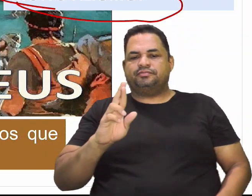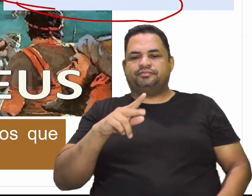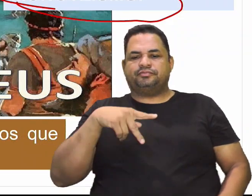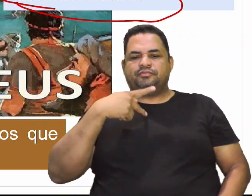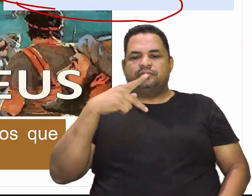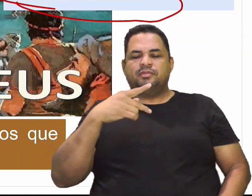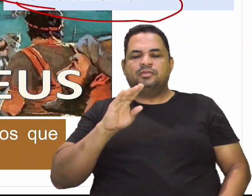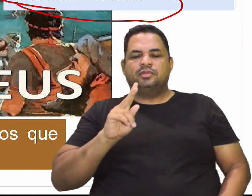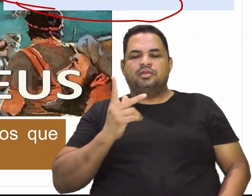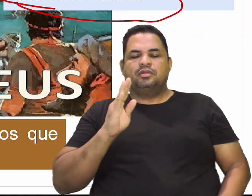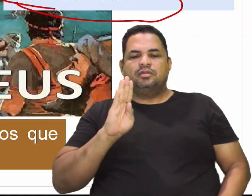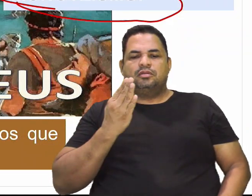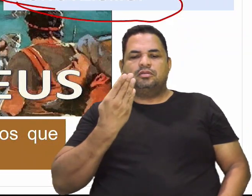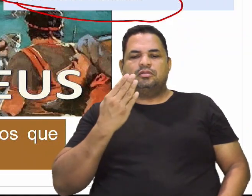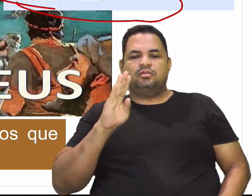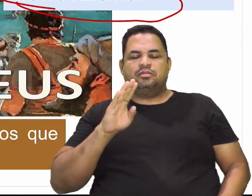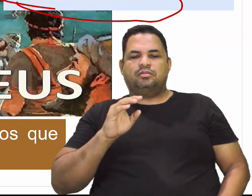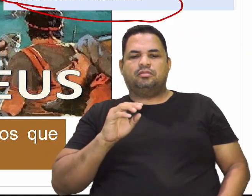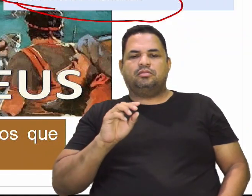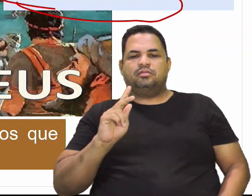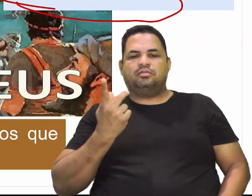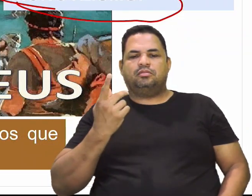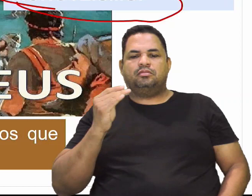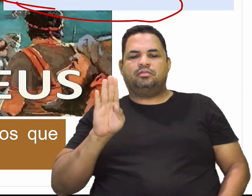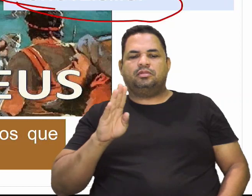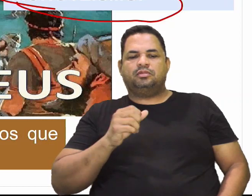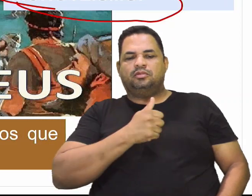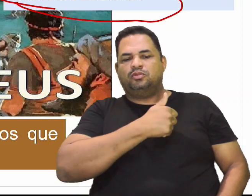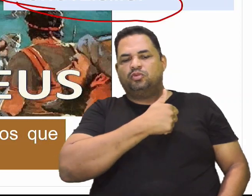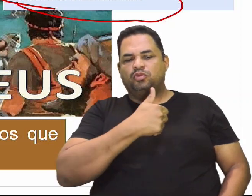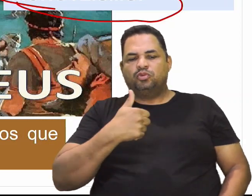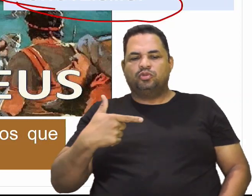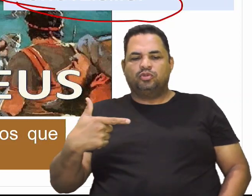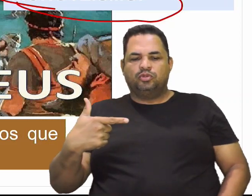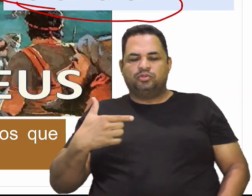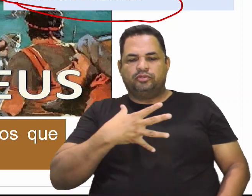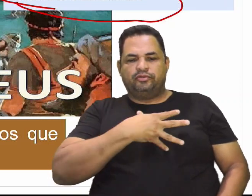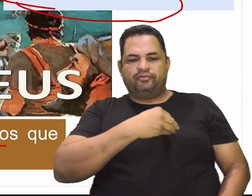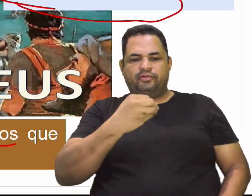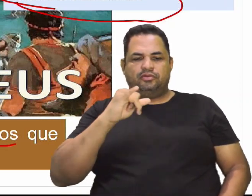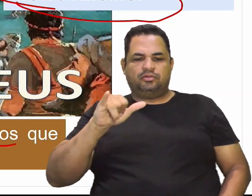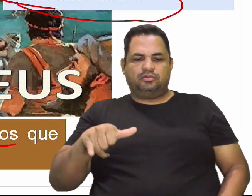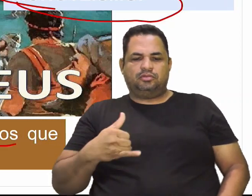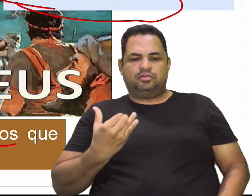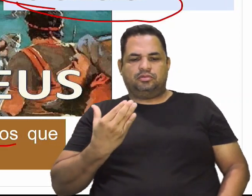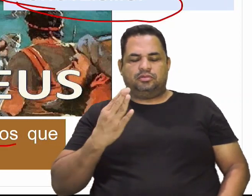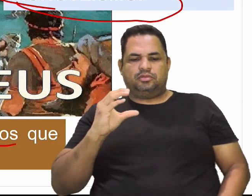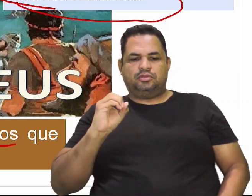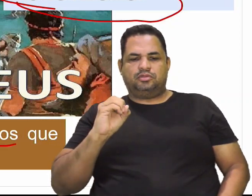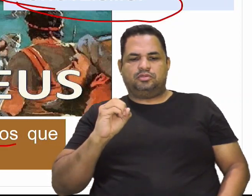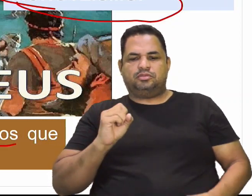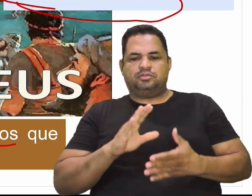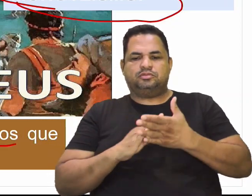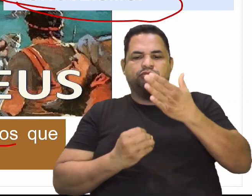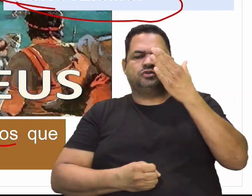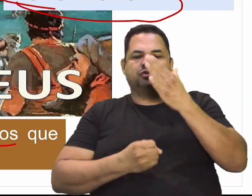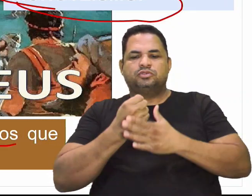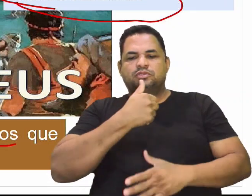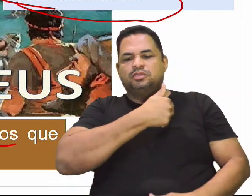hebreus sobre os 12 filhos de Jacó, que vai dar origem às 12 tribos.